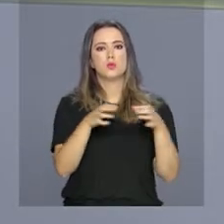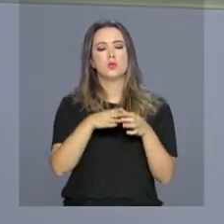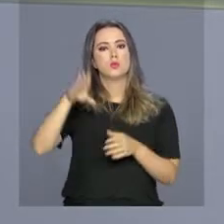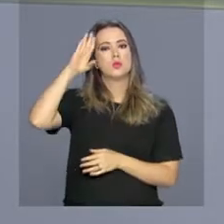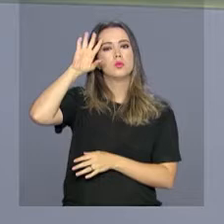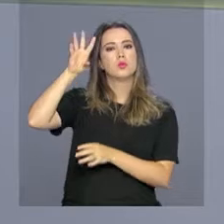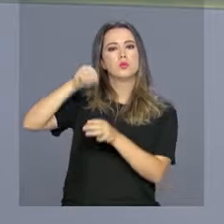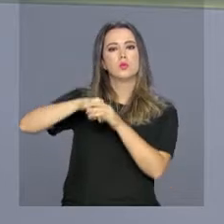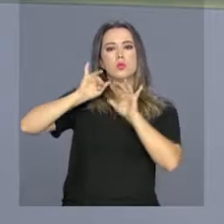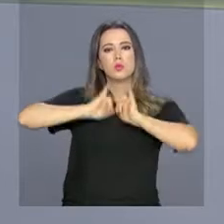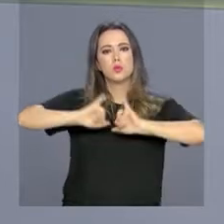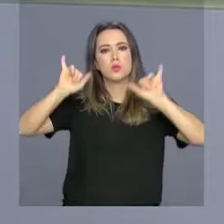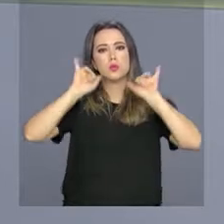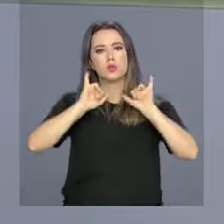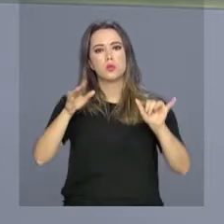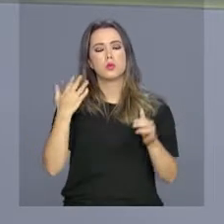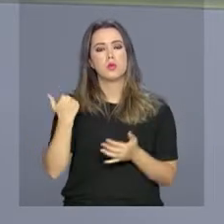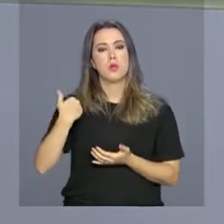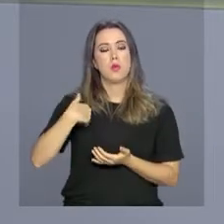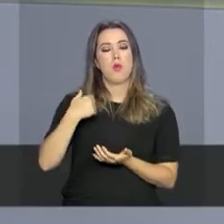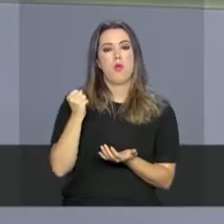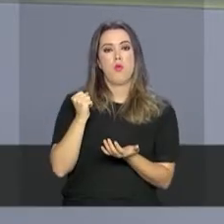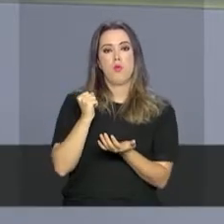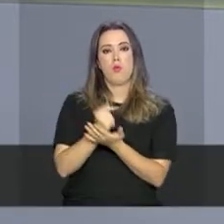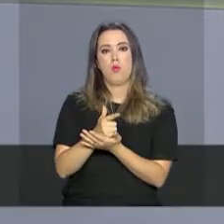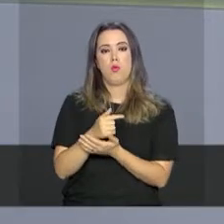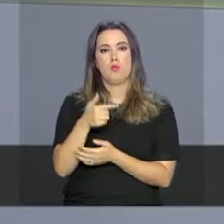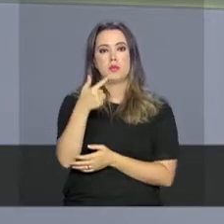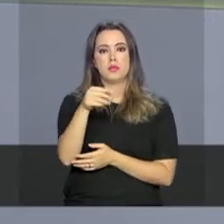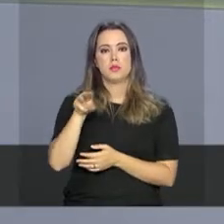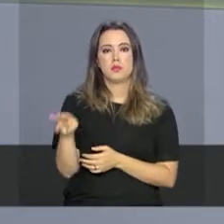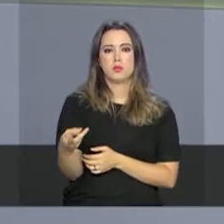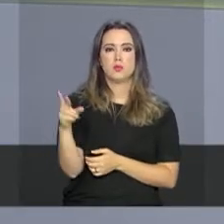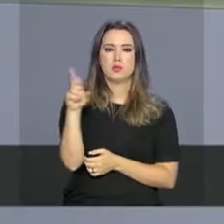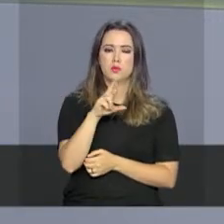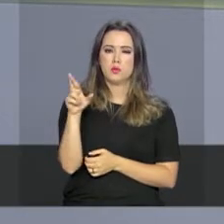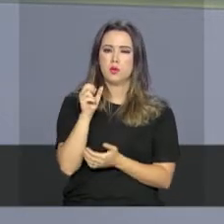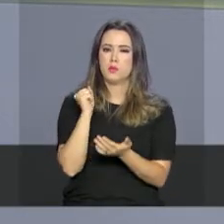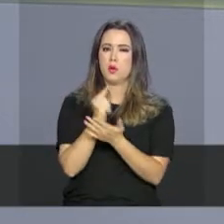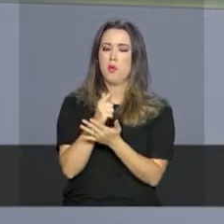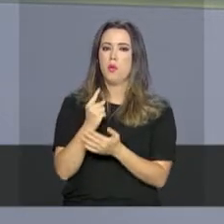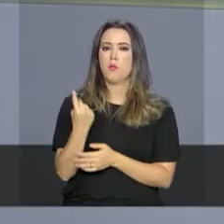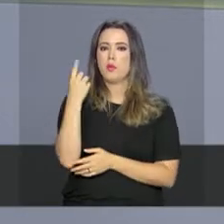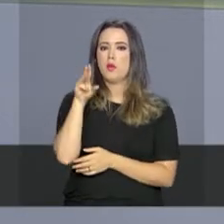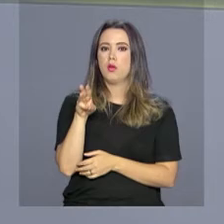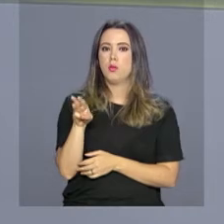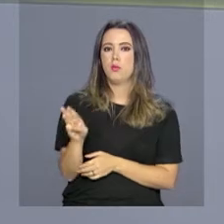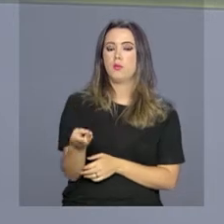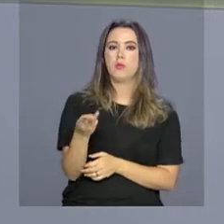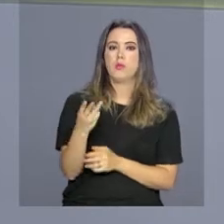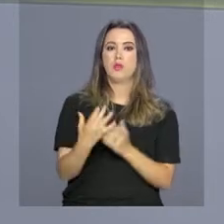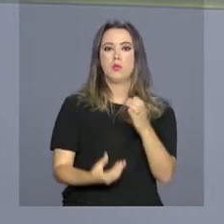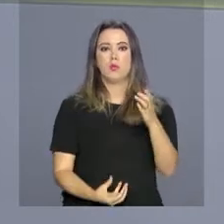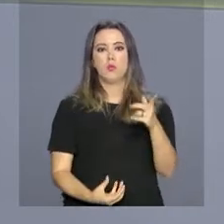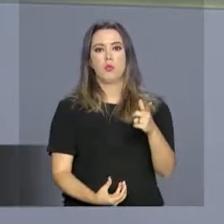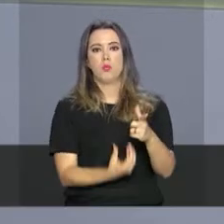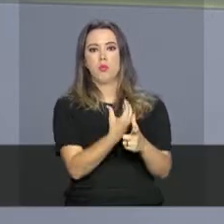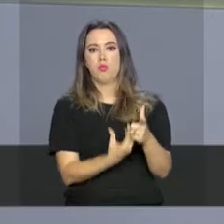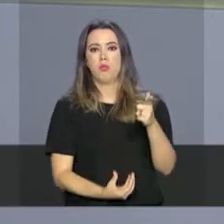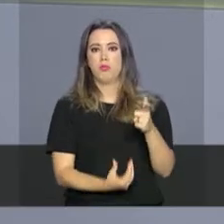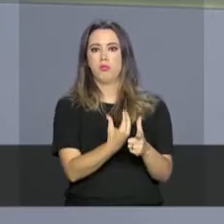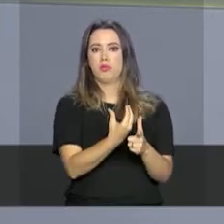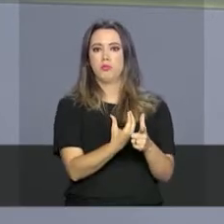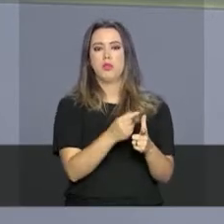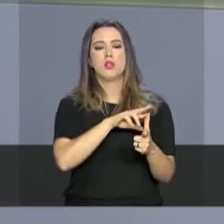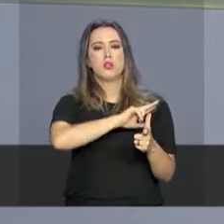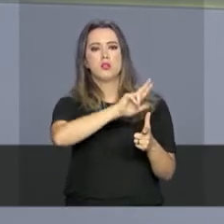Intervenção Federal anunciou o empenho de mais de R$ 7.700.000 para comprar mais de 1 milhão de cartuchos de munições de